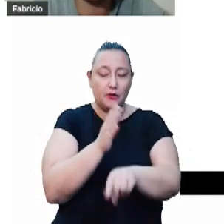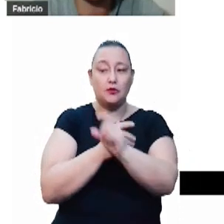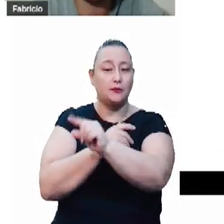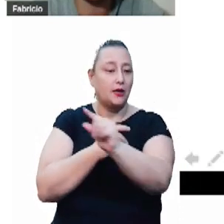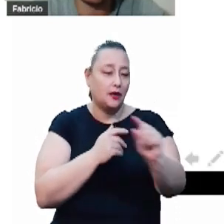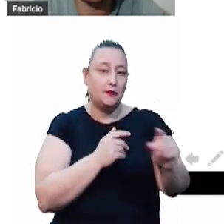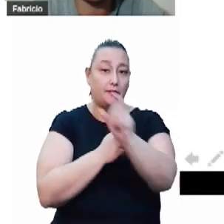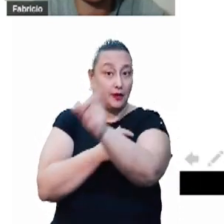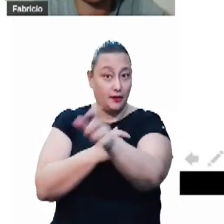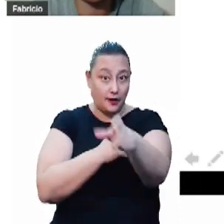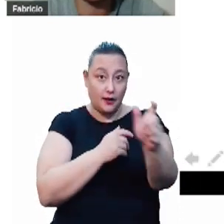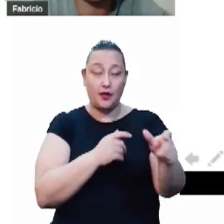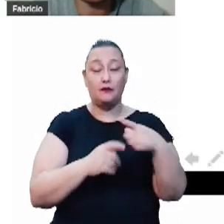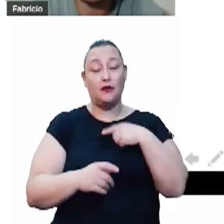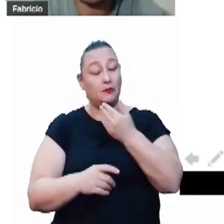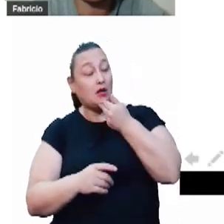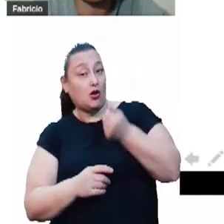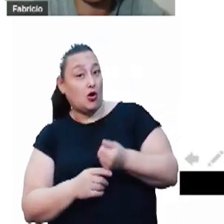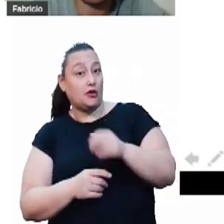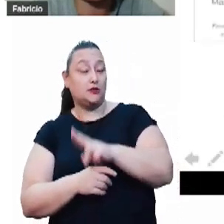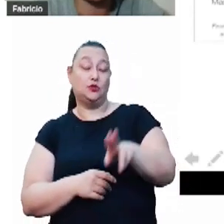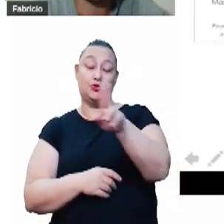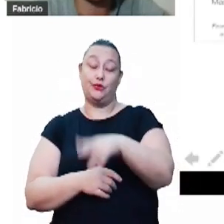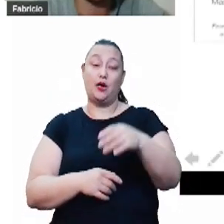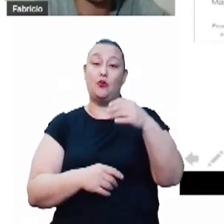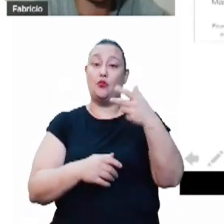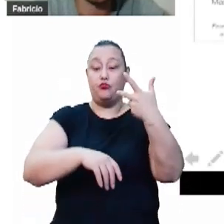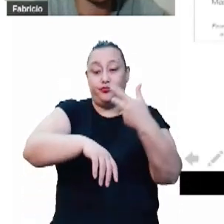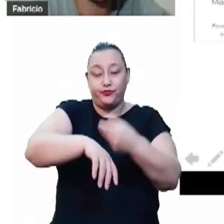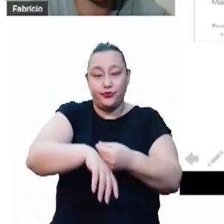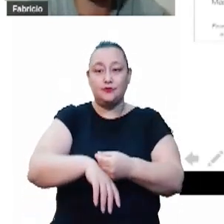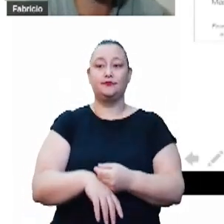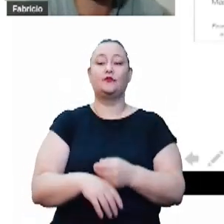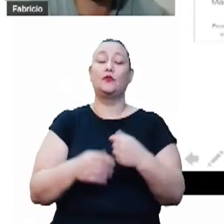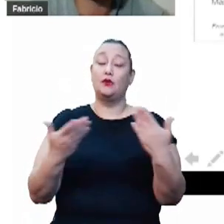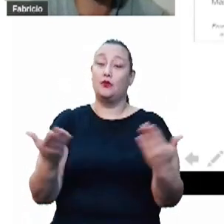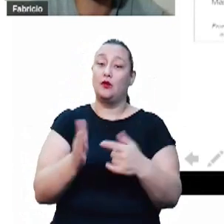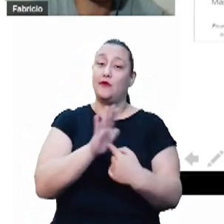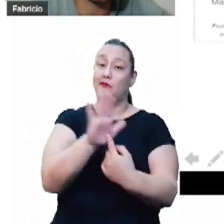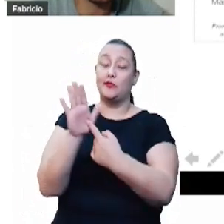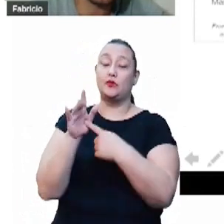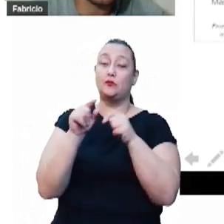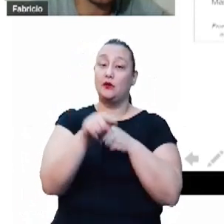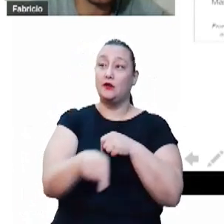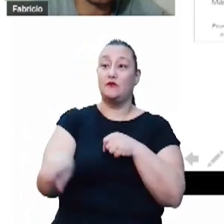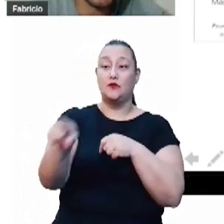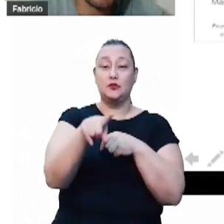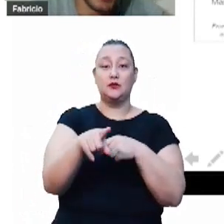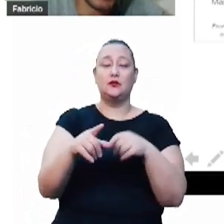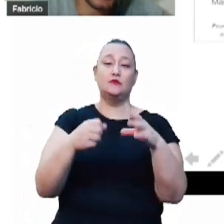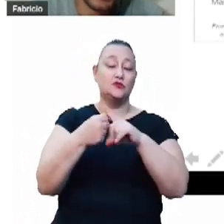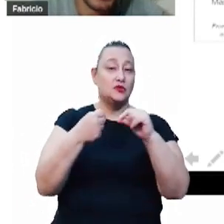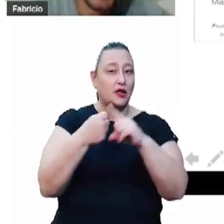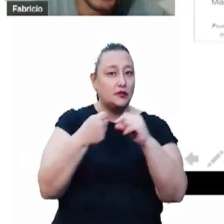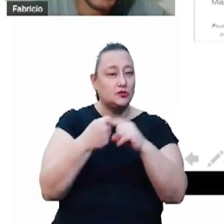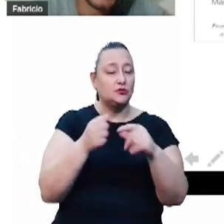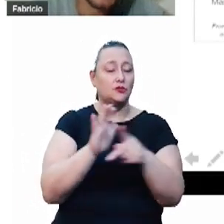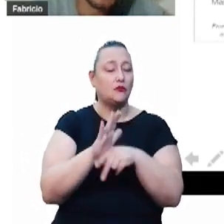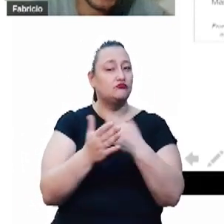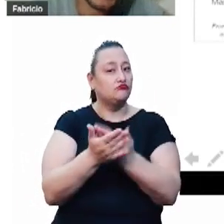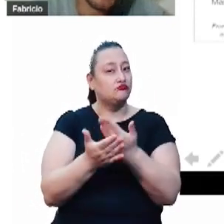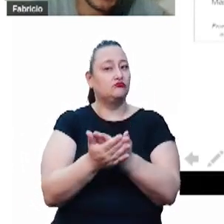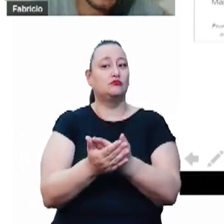pacientes para ver se eles têm alguma melhora com isso, parece que teve. Então, eu vou mostrar um pouquinho para vocês aqui alguns artigos a mais,